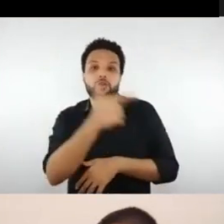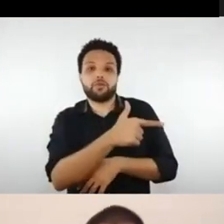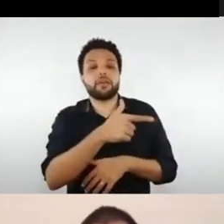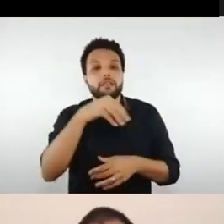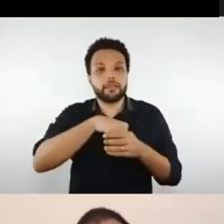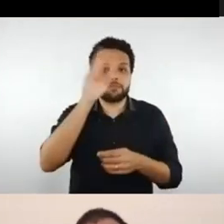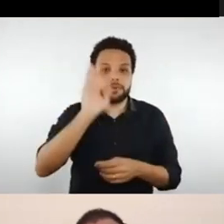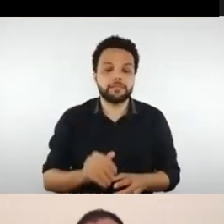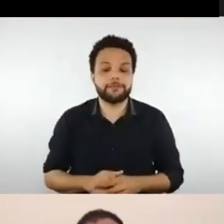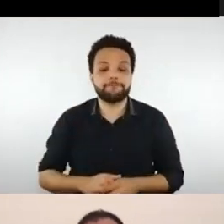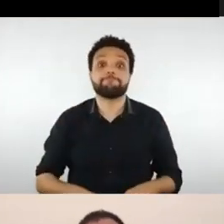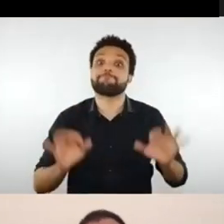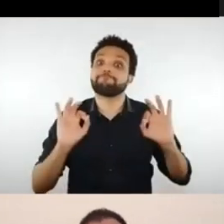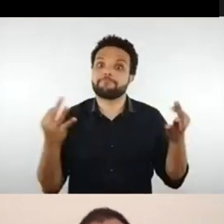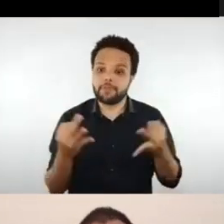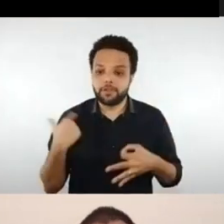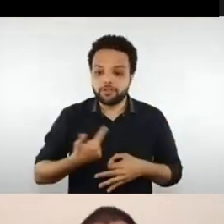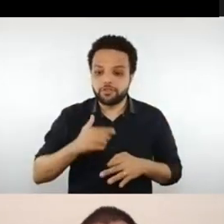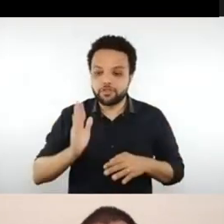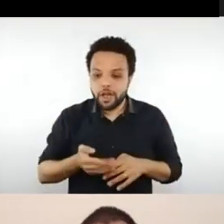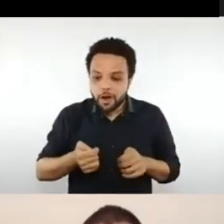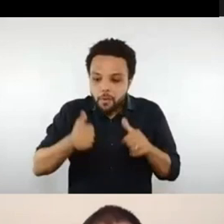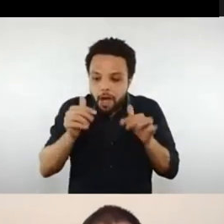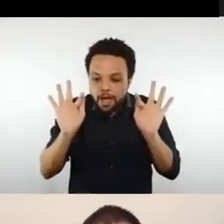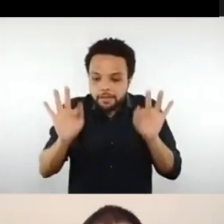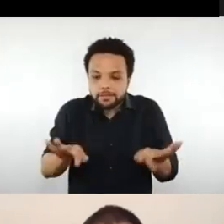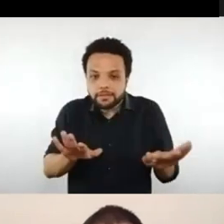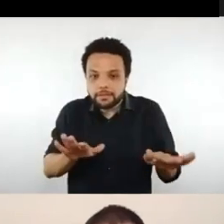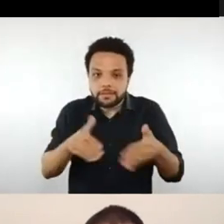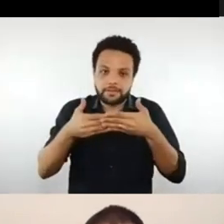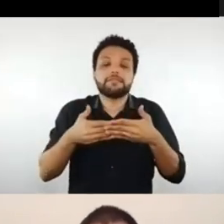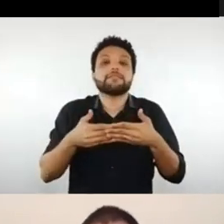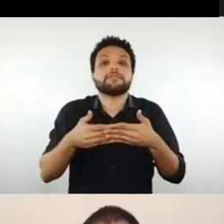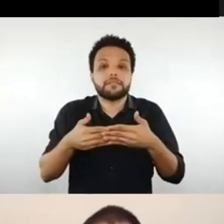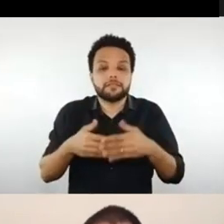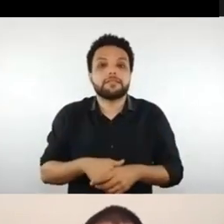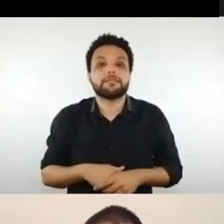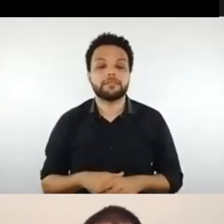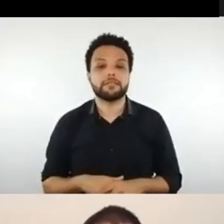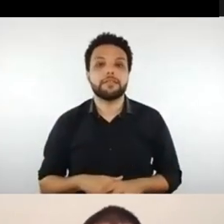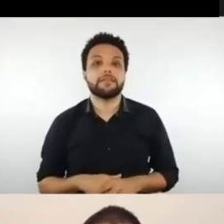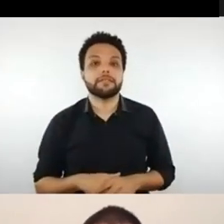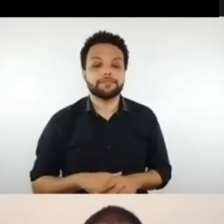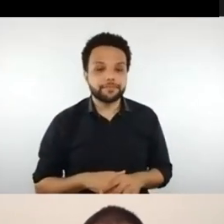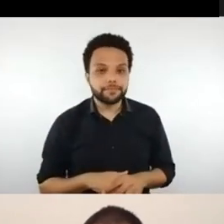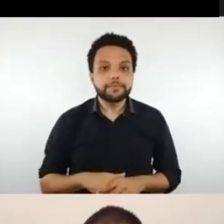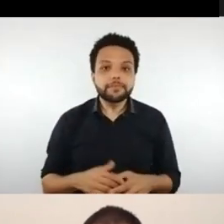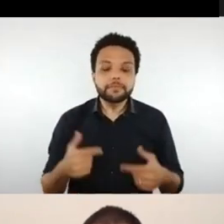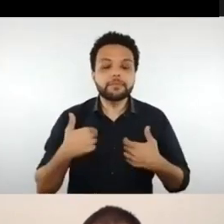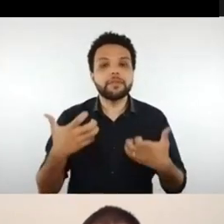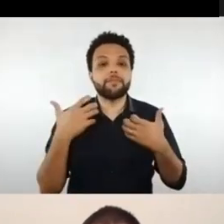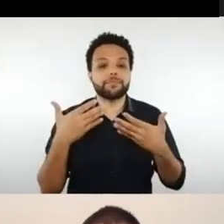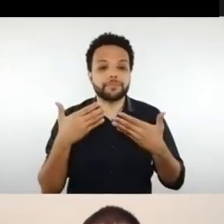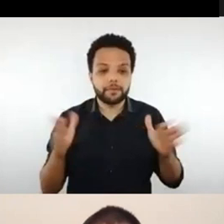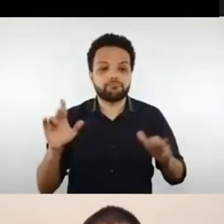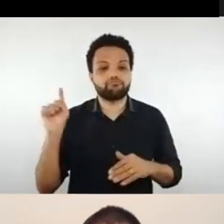Perfeito, gente. Olha, a gente já está caminhando aqui para o final, né, do nosso webinar. Queria abrir para vocês, se vocês